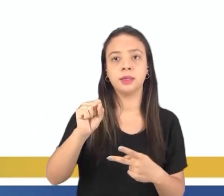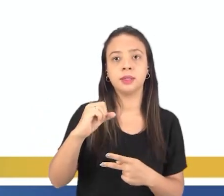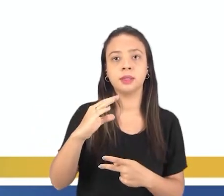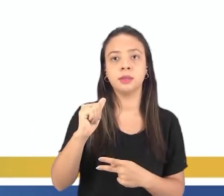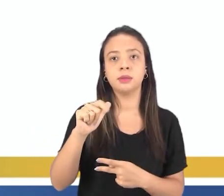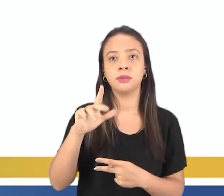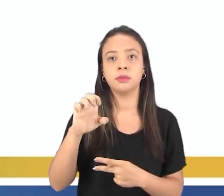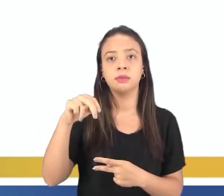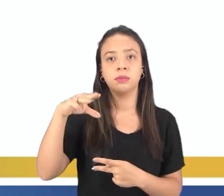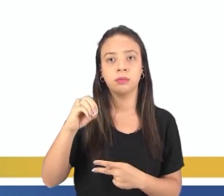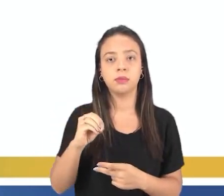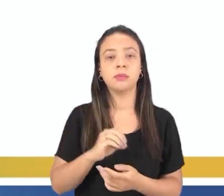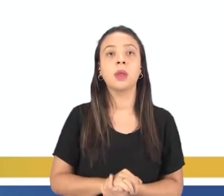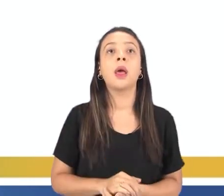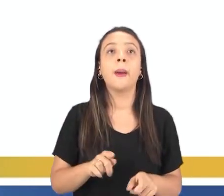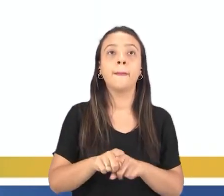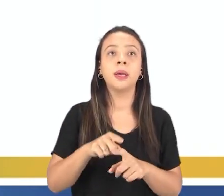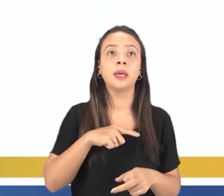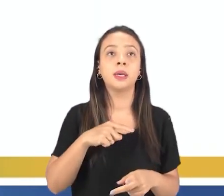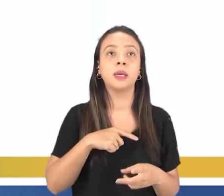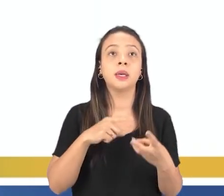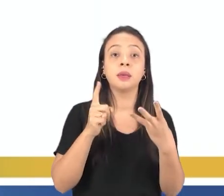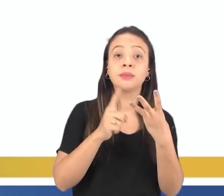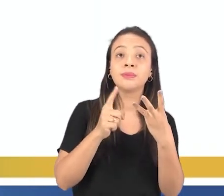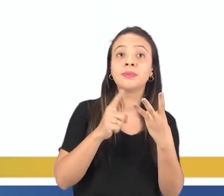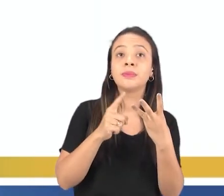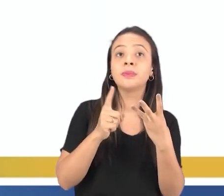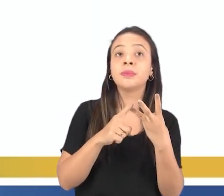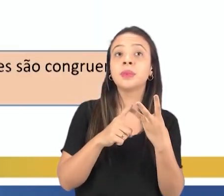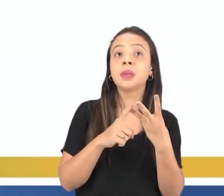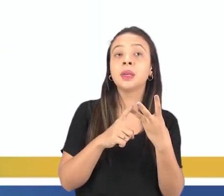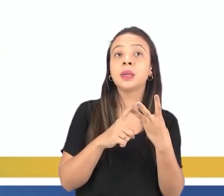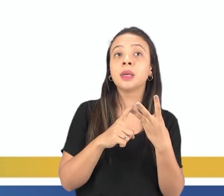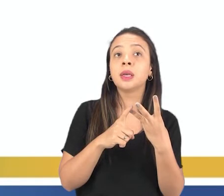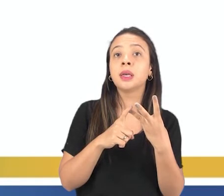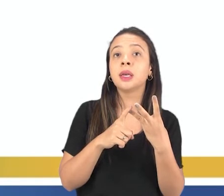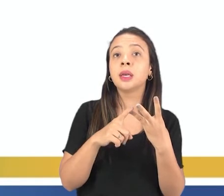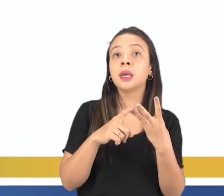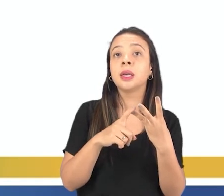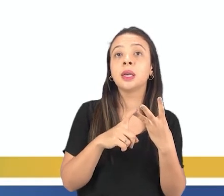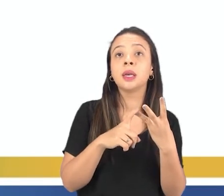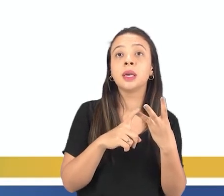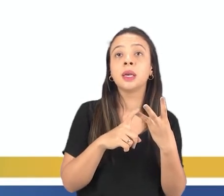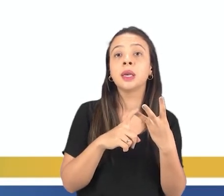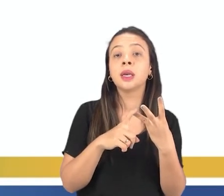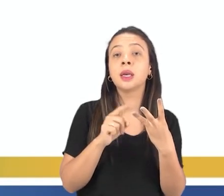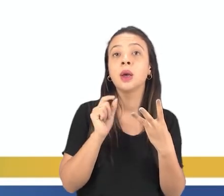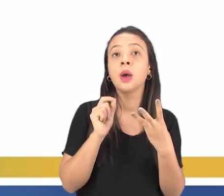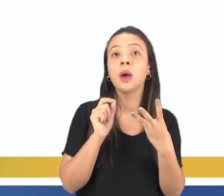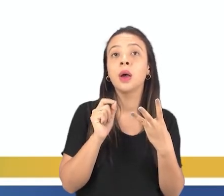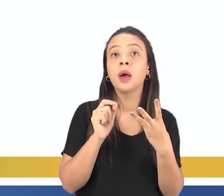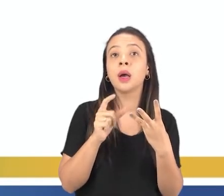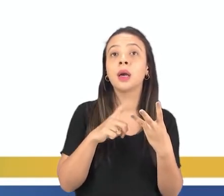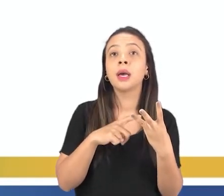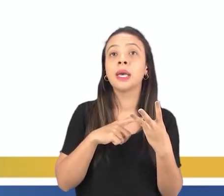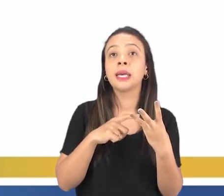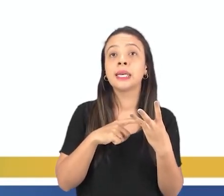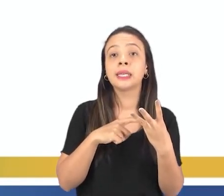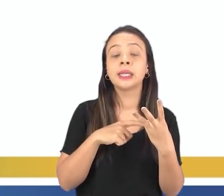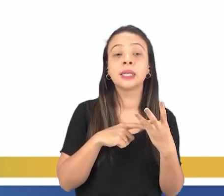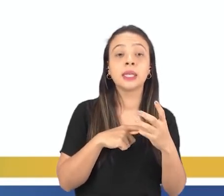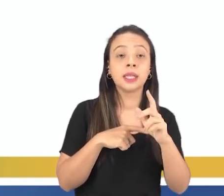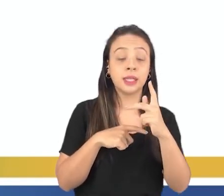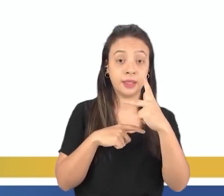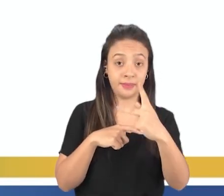mais sobre o trapézio isósceles, né? O trapézio isósceles, pessoal, é aquele que possui